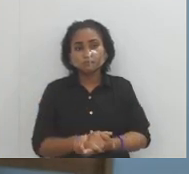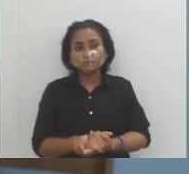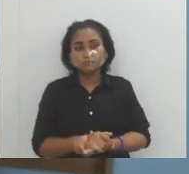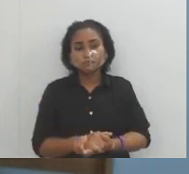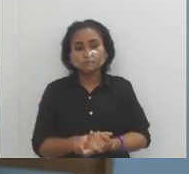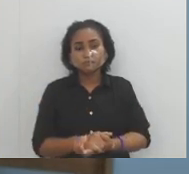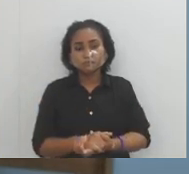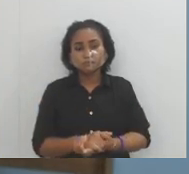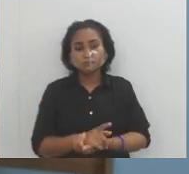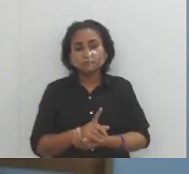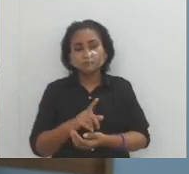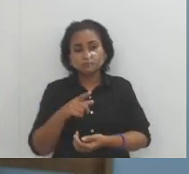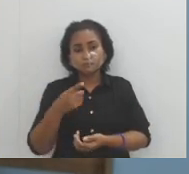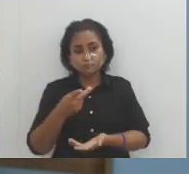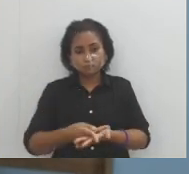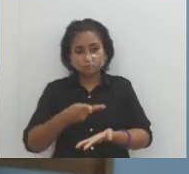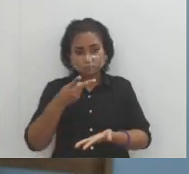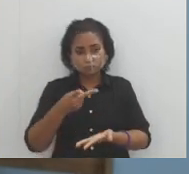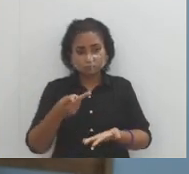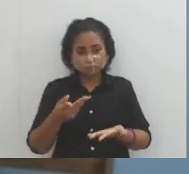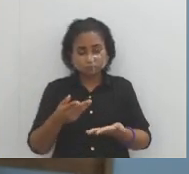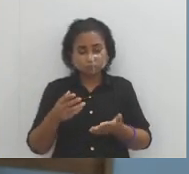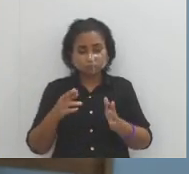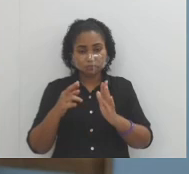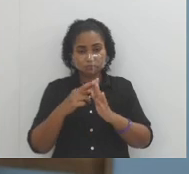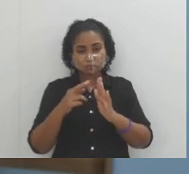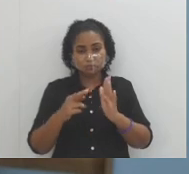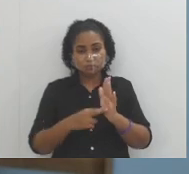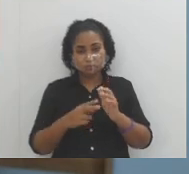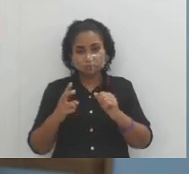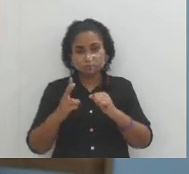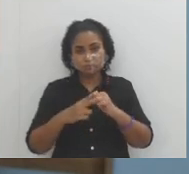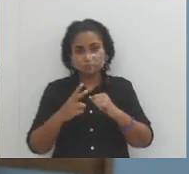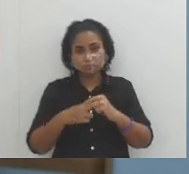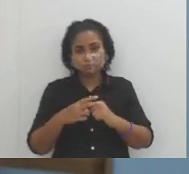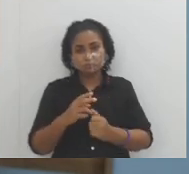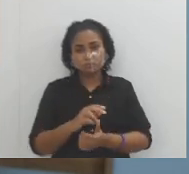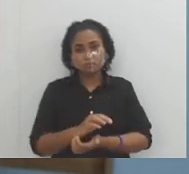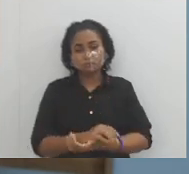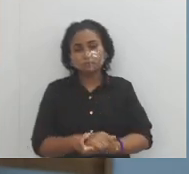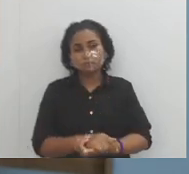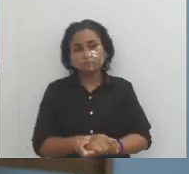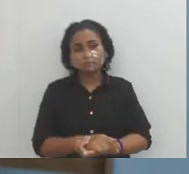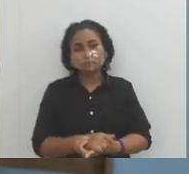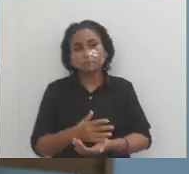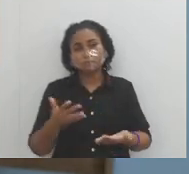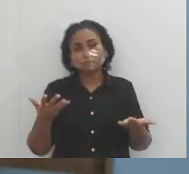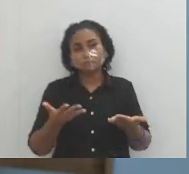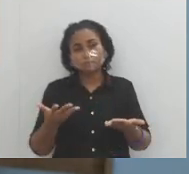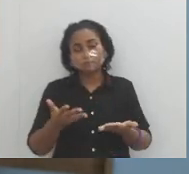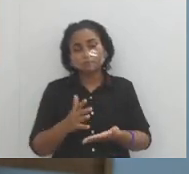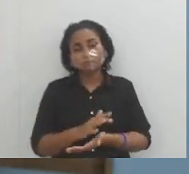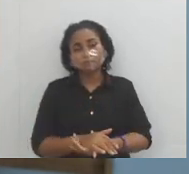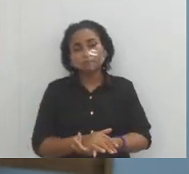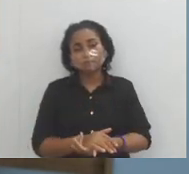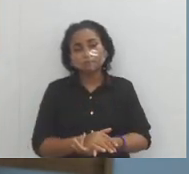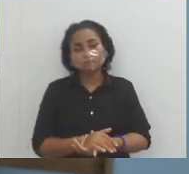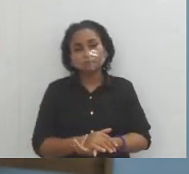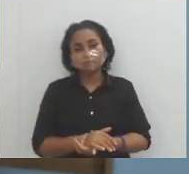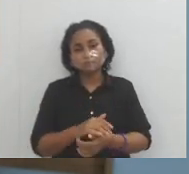uma outra situação em regência verbal. Agora, saindo dos